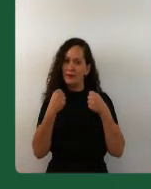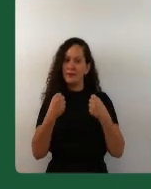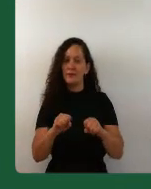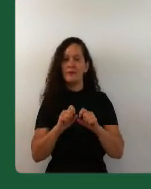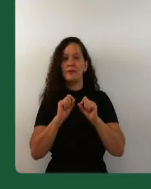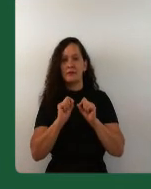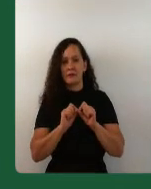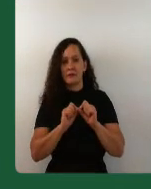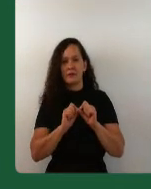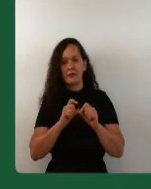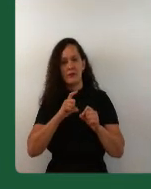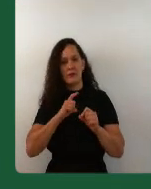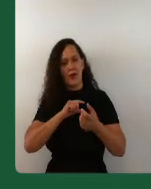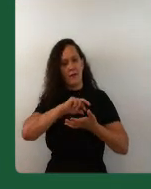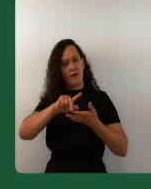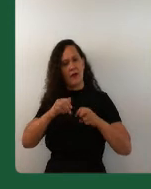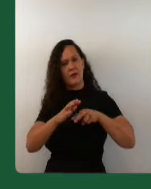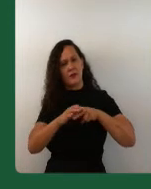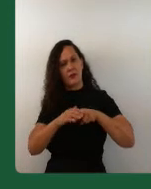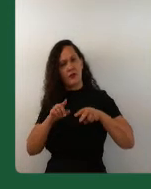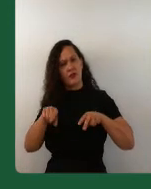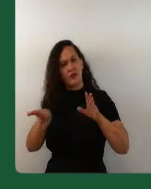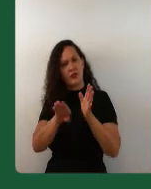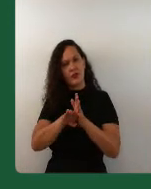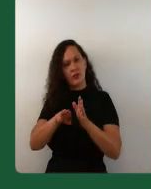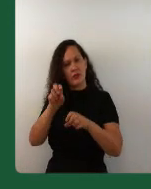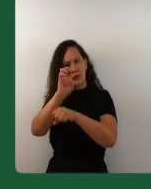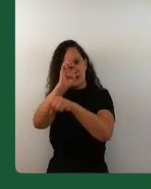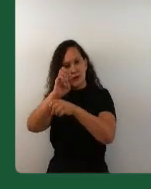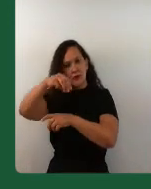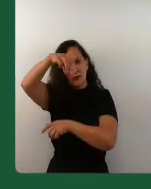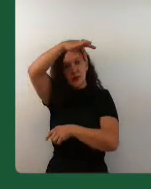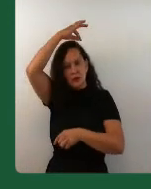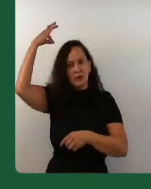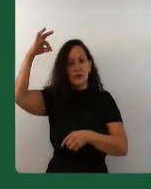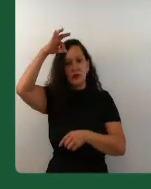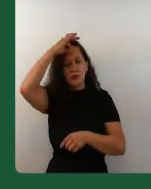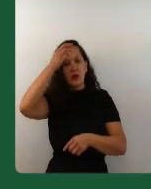caso, a gente tem muitos pacientes que vêm do Espírito Santo, Maranhão,